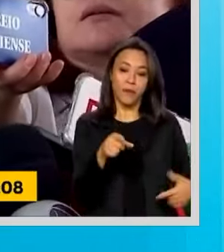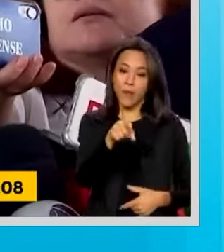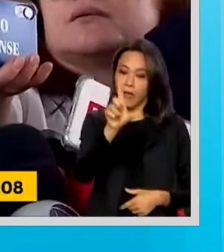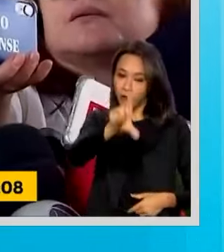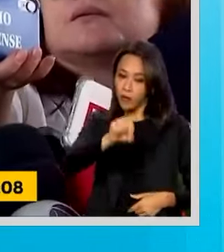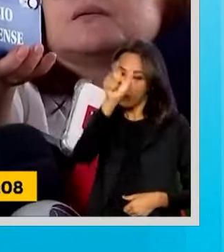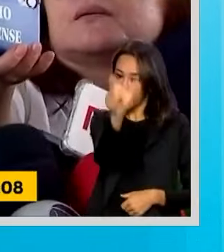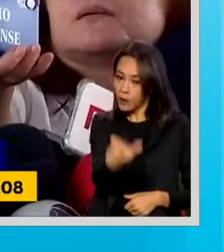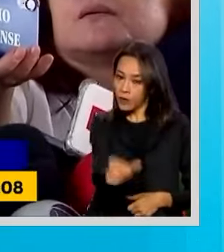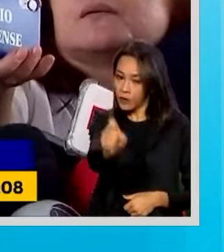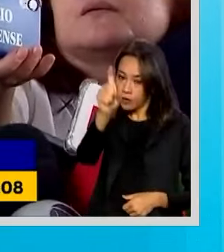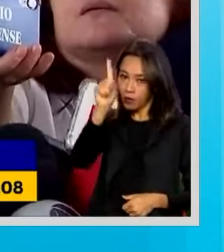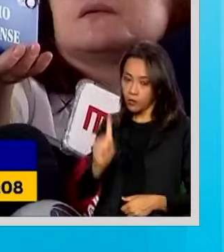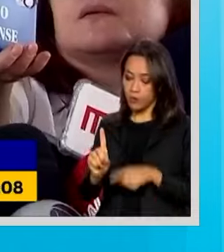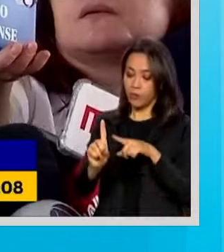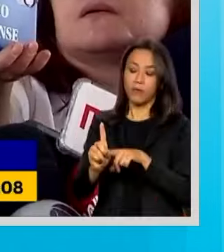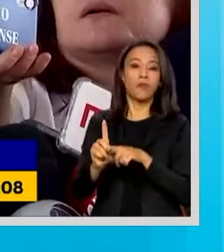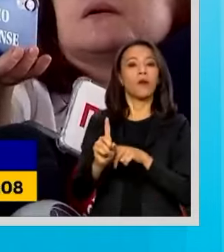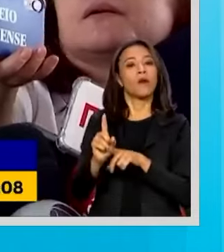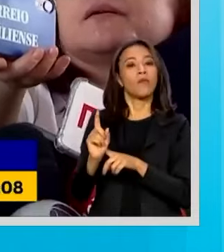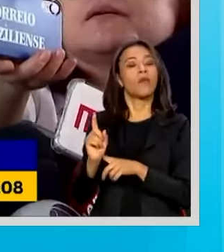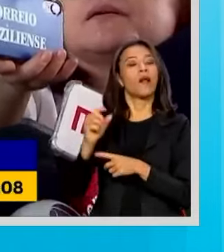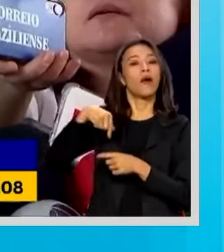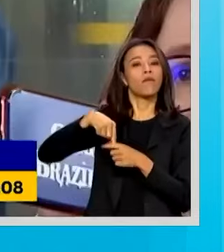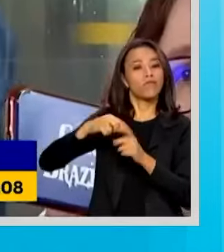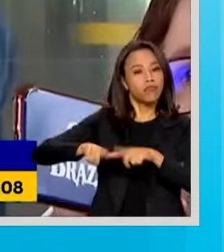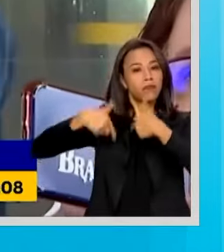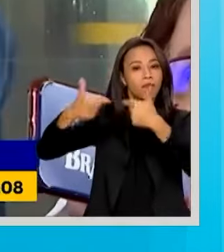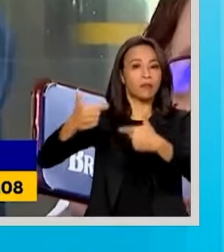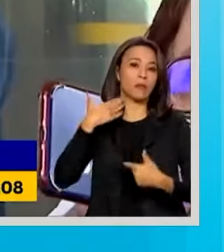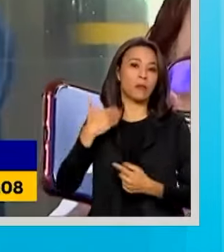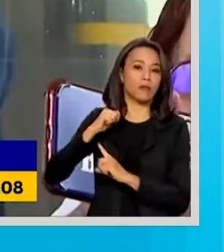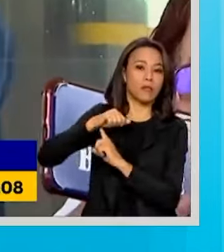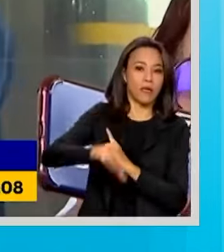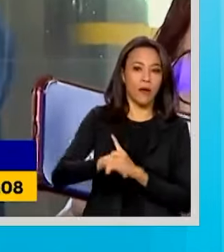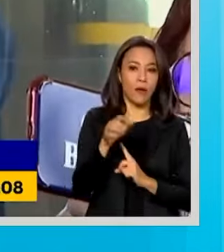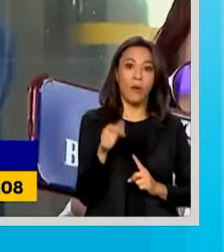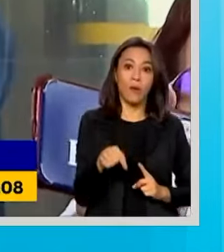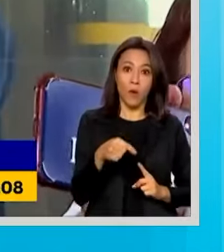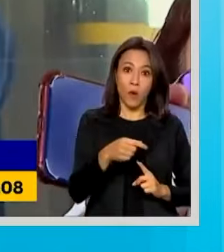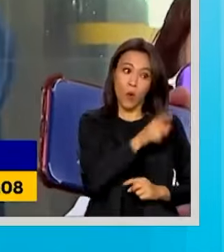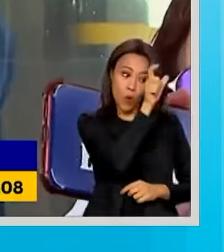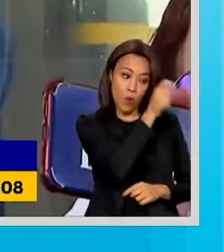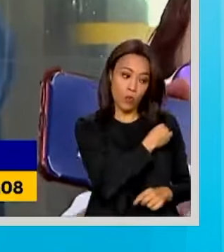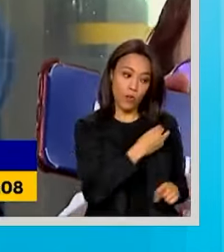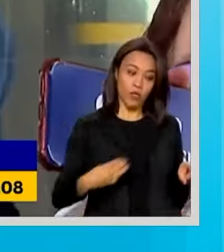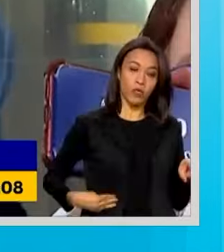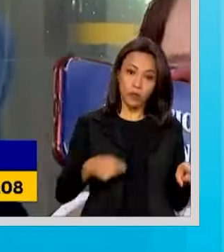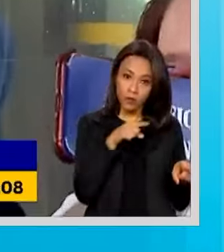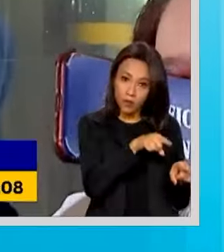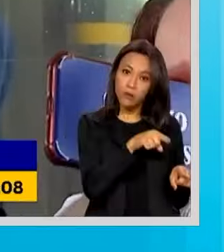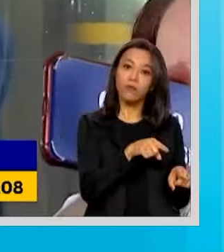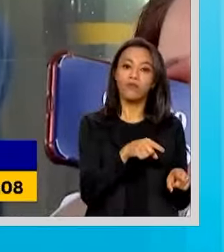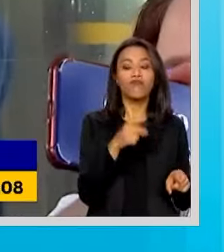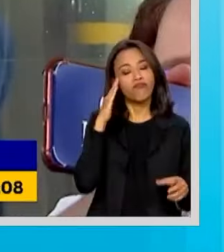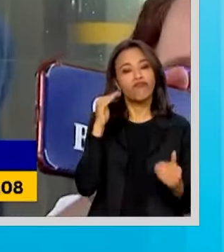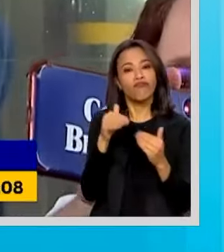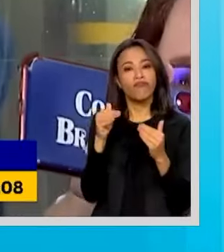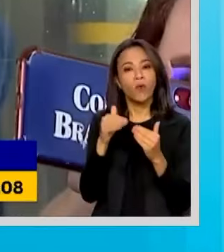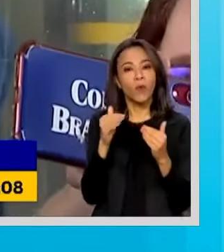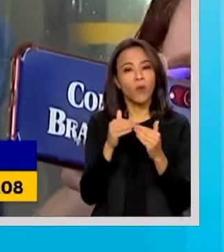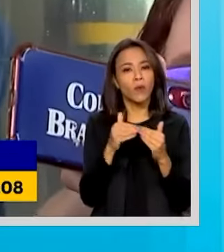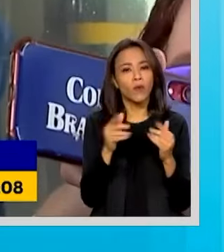tem um grande desafio aí com o governo que não tem muita responsabilidade fiscal, né? Então, ele está indo para a fogueira. Eu acho que tem que esperar